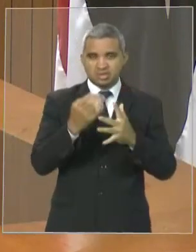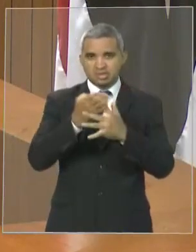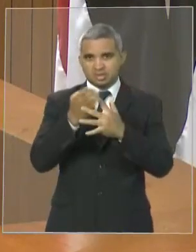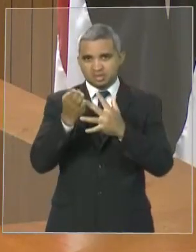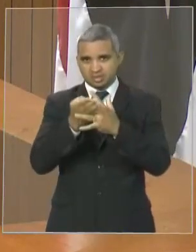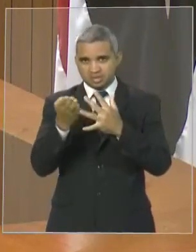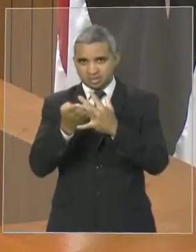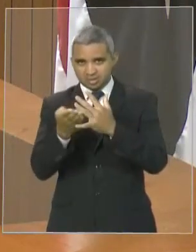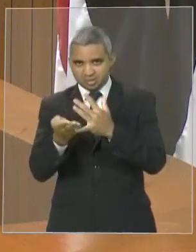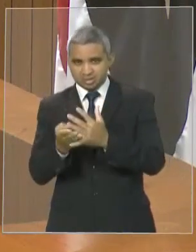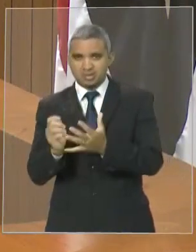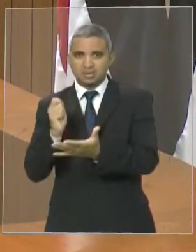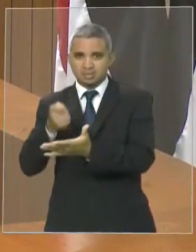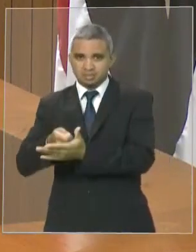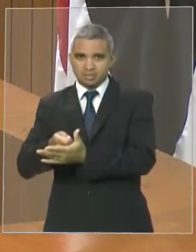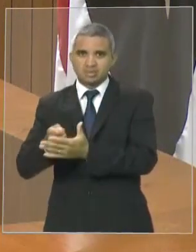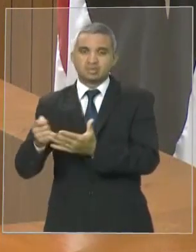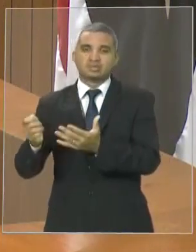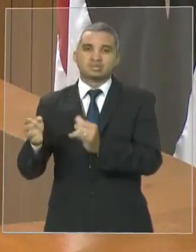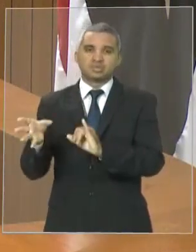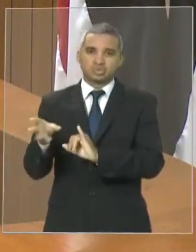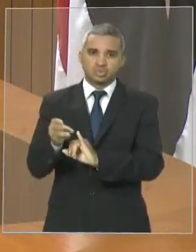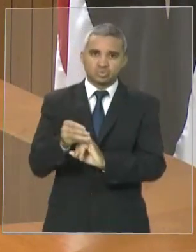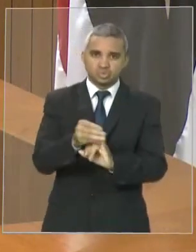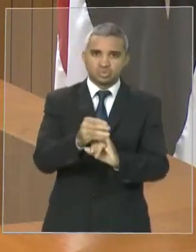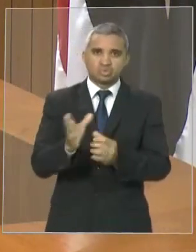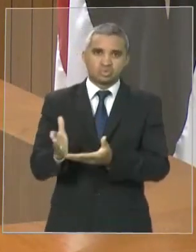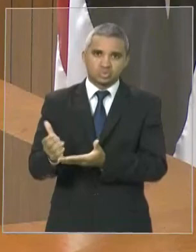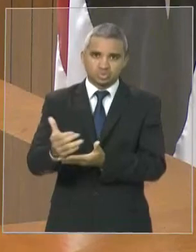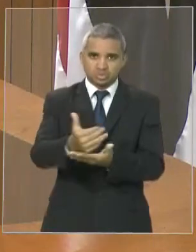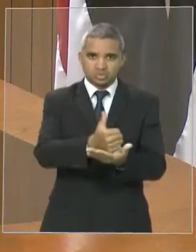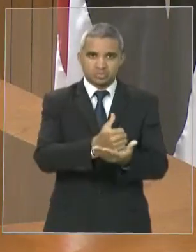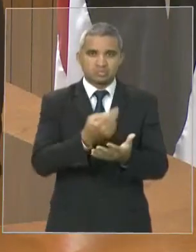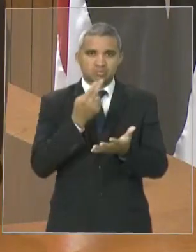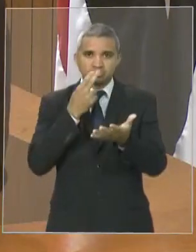dos juros e multa. Porque é exatamente isso que ele criou,